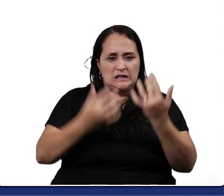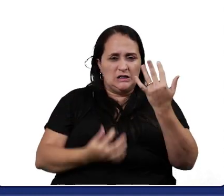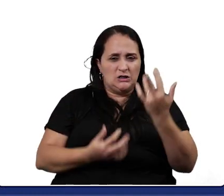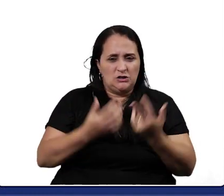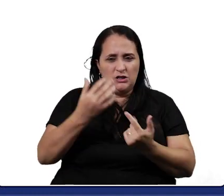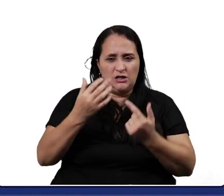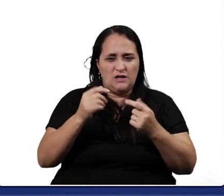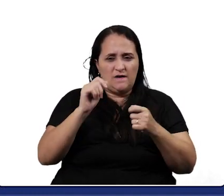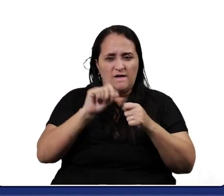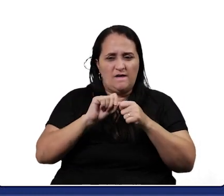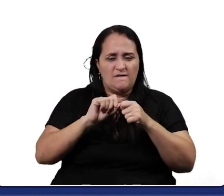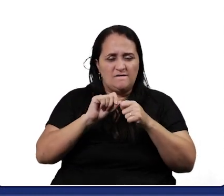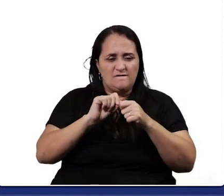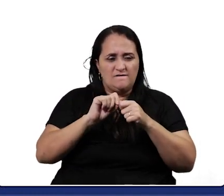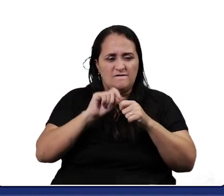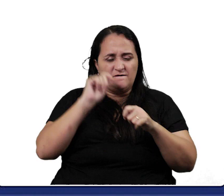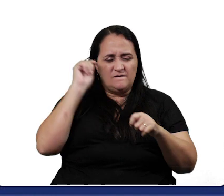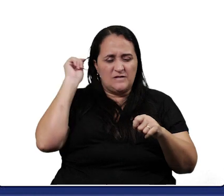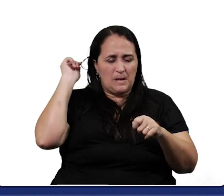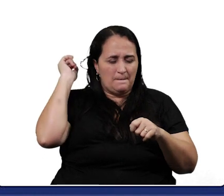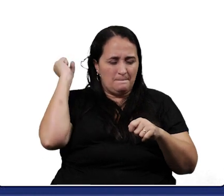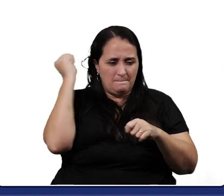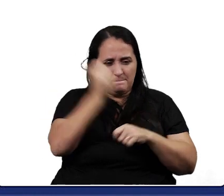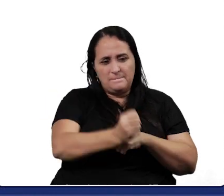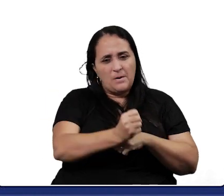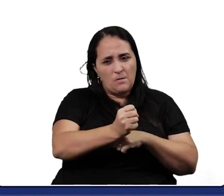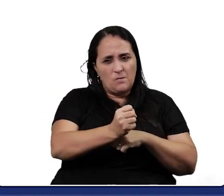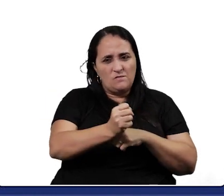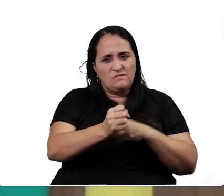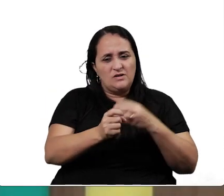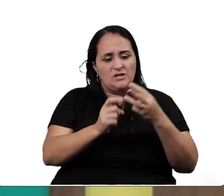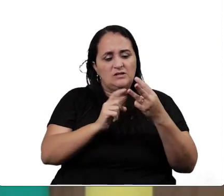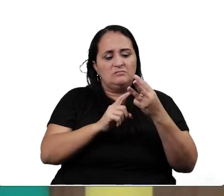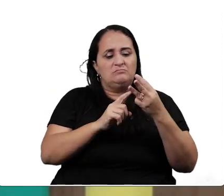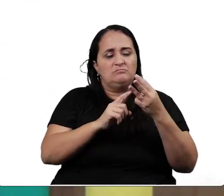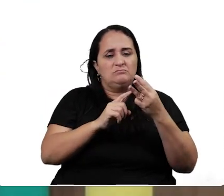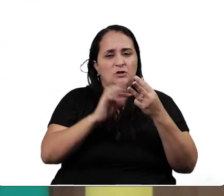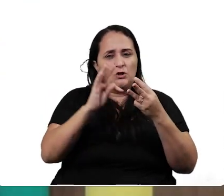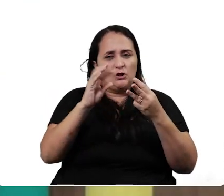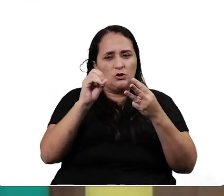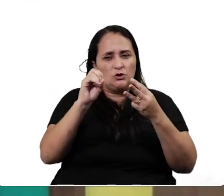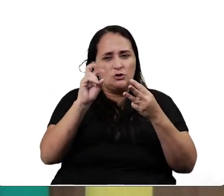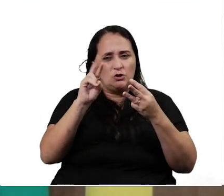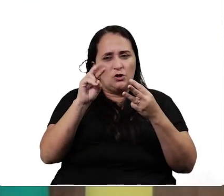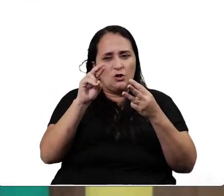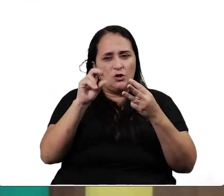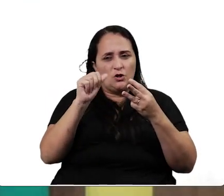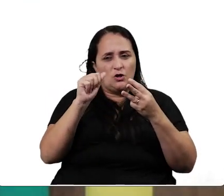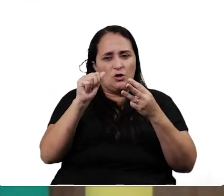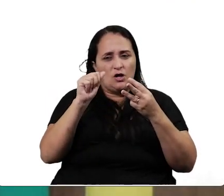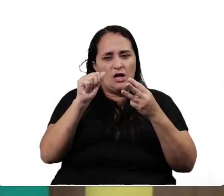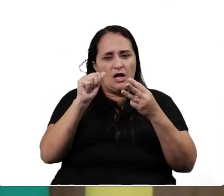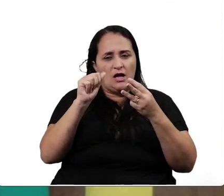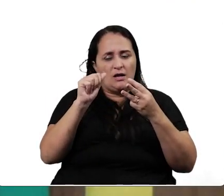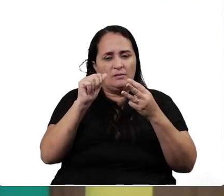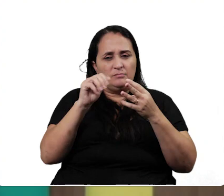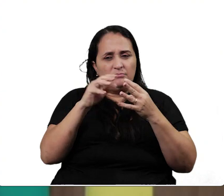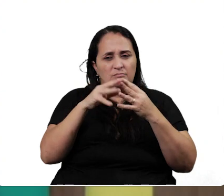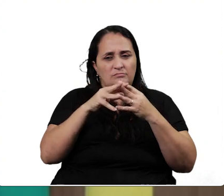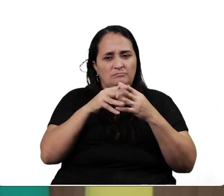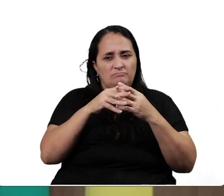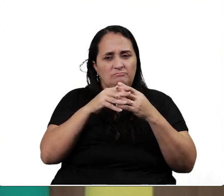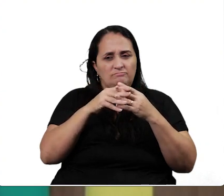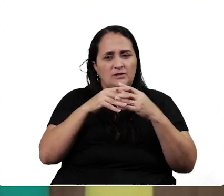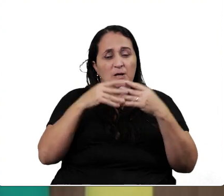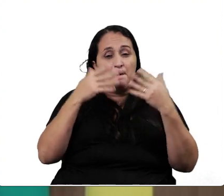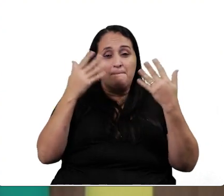incendiar, ferir ou torrar. Se liga que essa questão